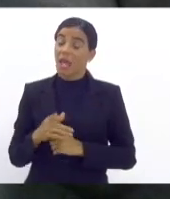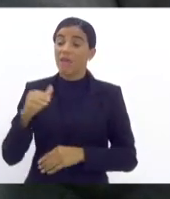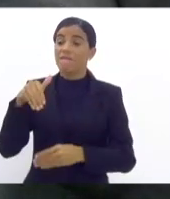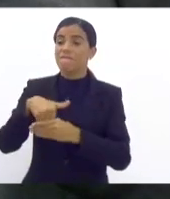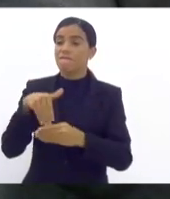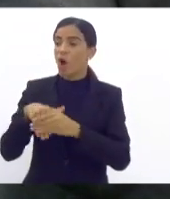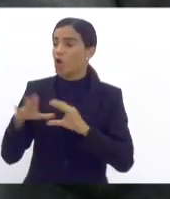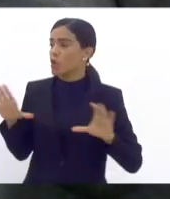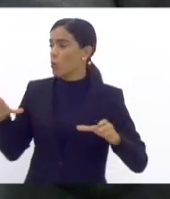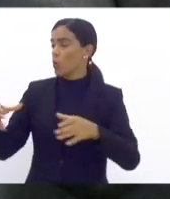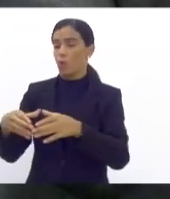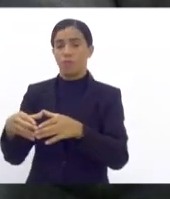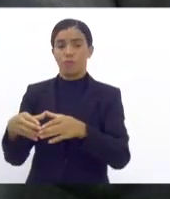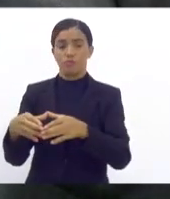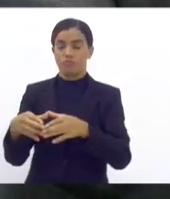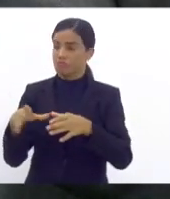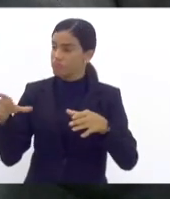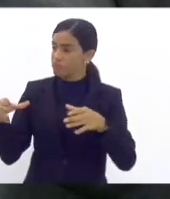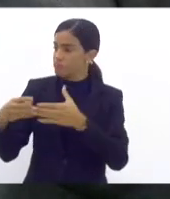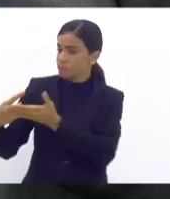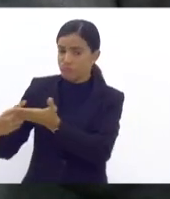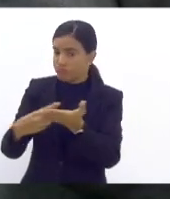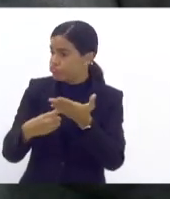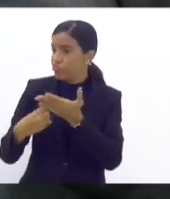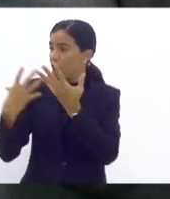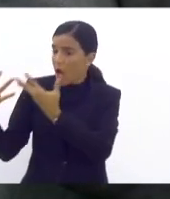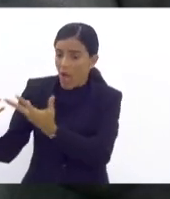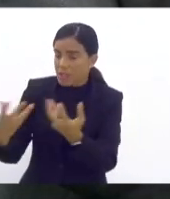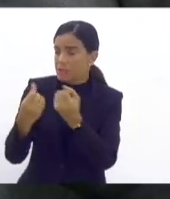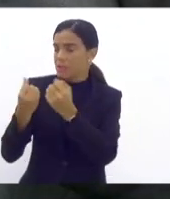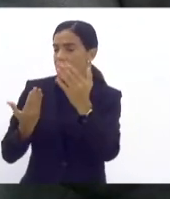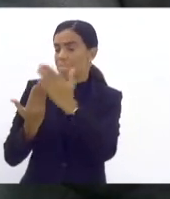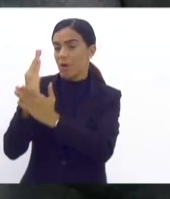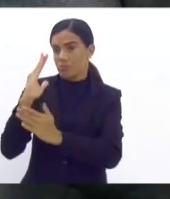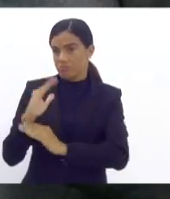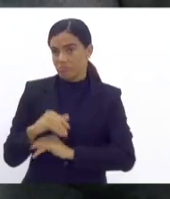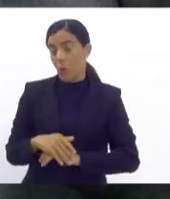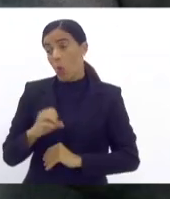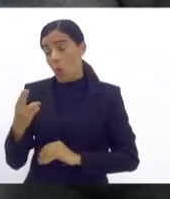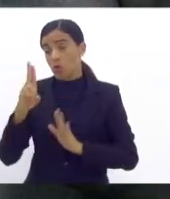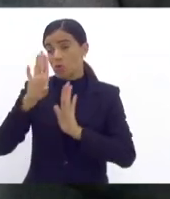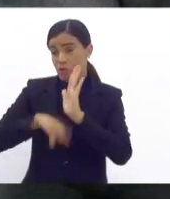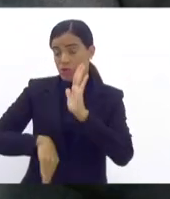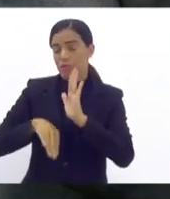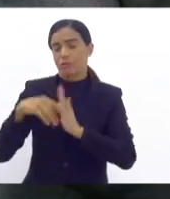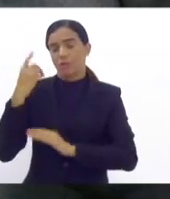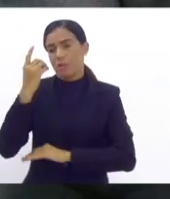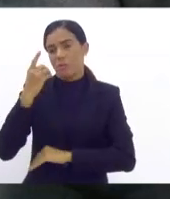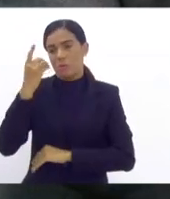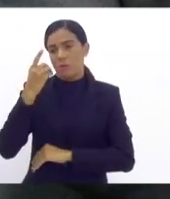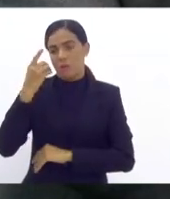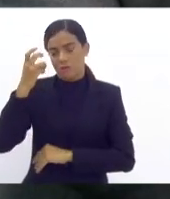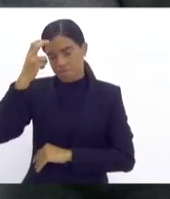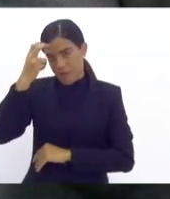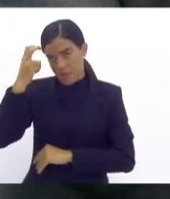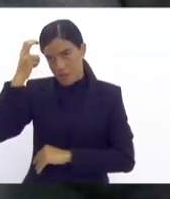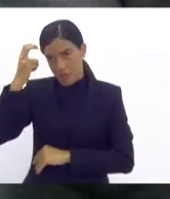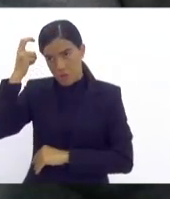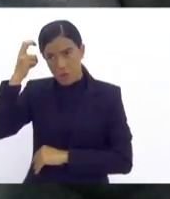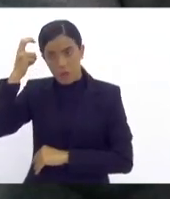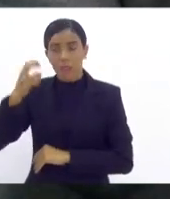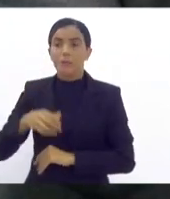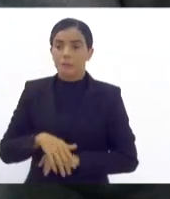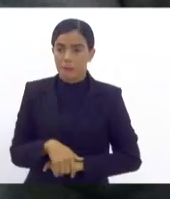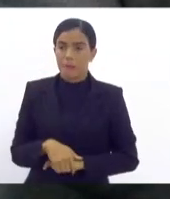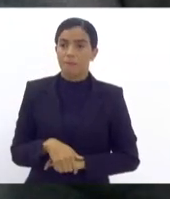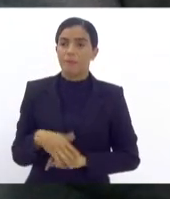bloco os projetos da outra... Retira de pauta da deputada Verônica e vota em bloco a outra sessão, que são